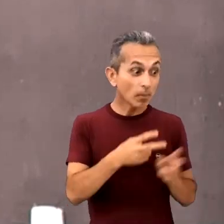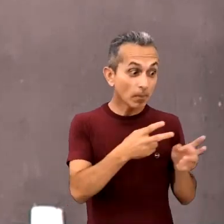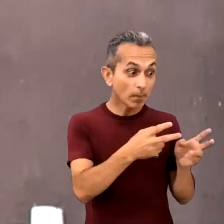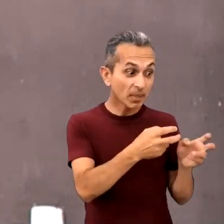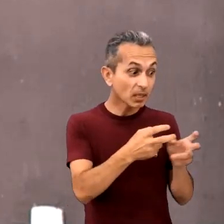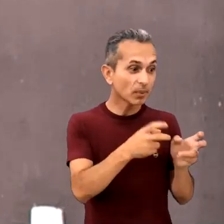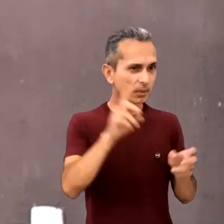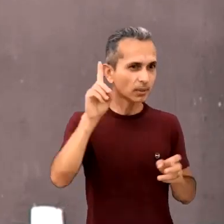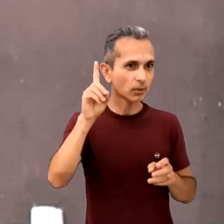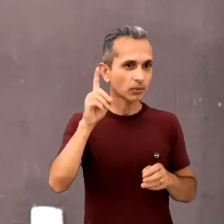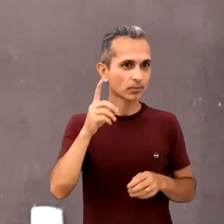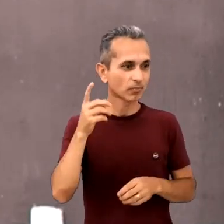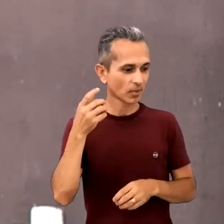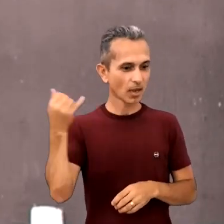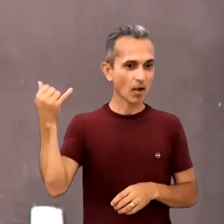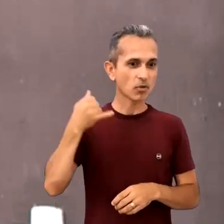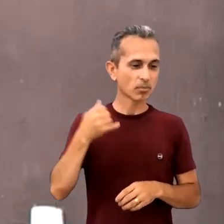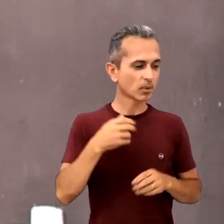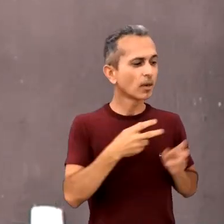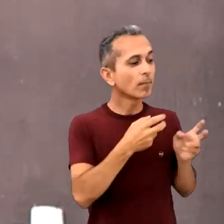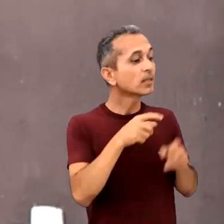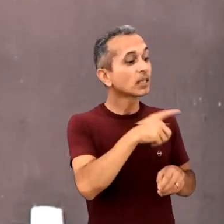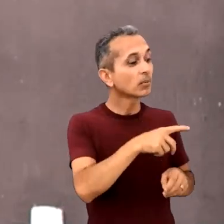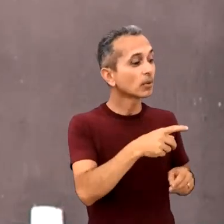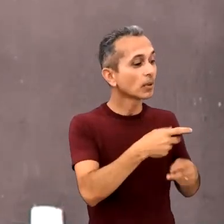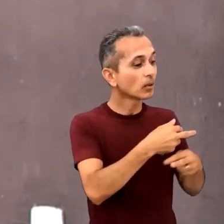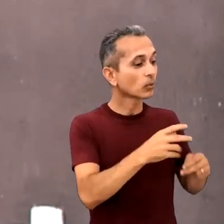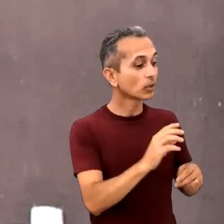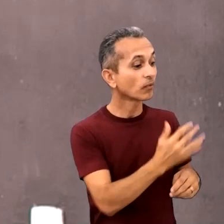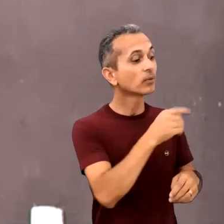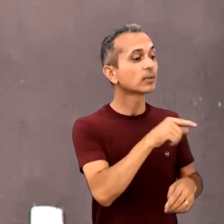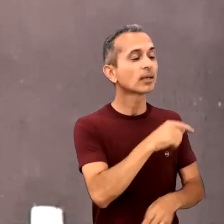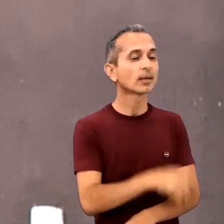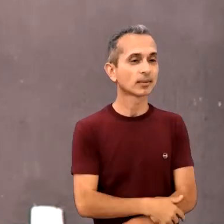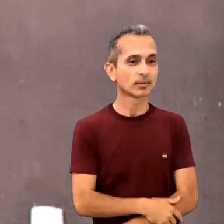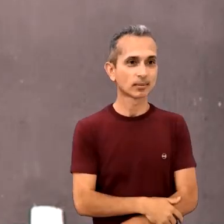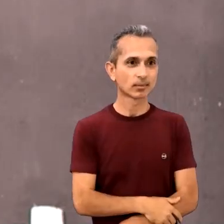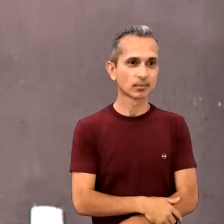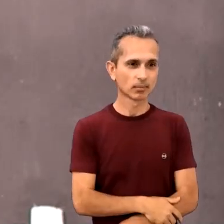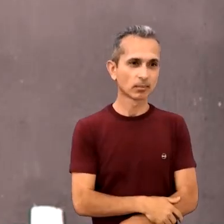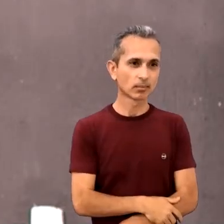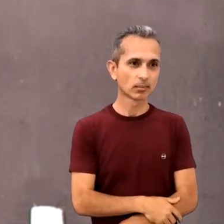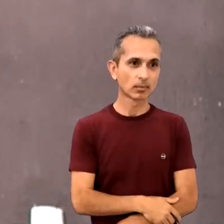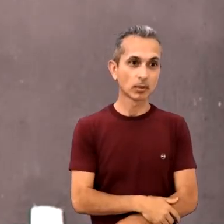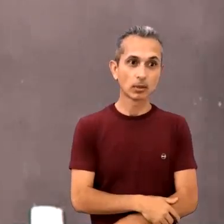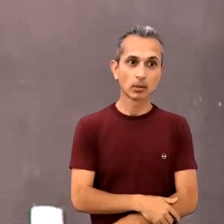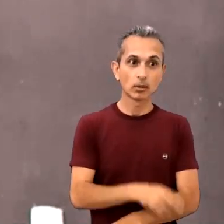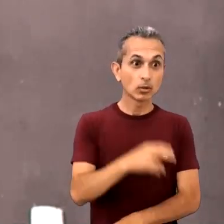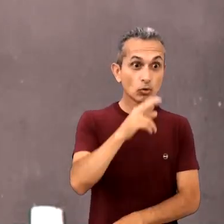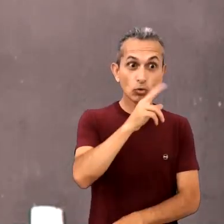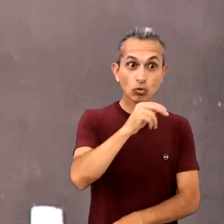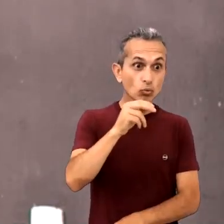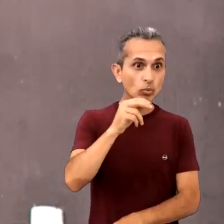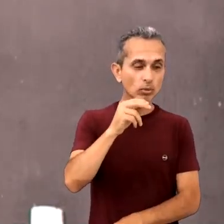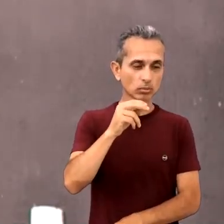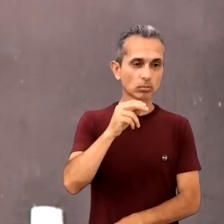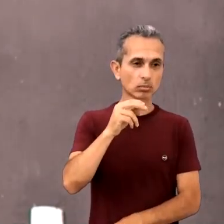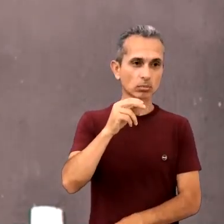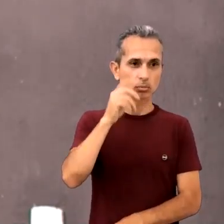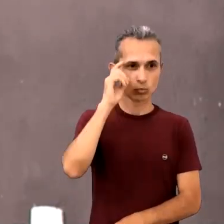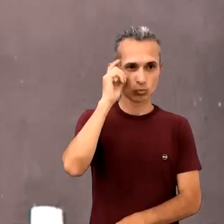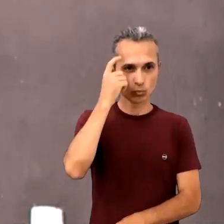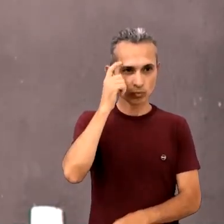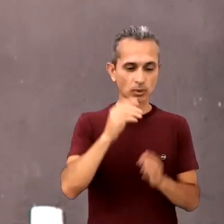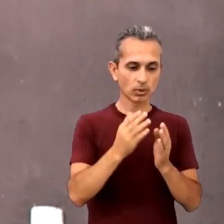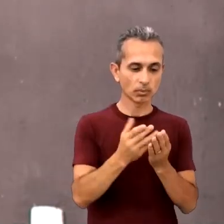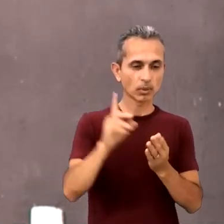Nunca mais na minha vida eu me deixei duvidar da palavra do Senhor. E eu quero que você não duvide